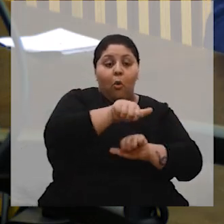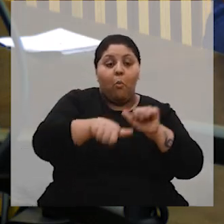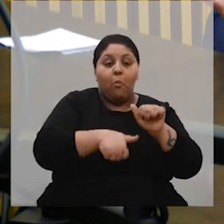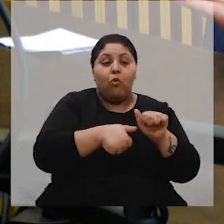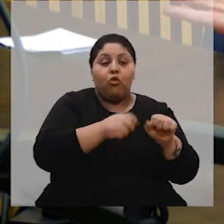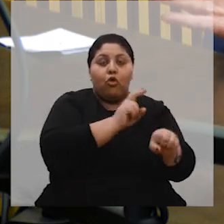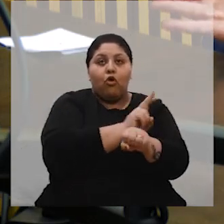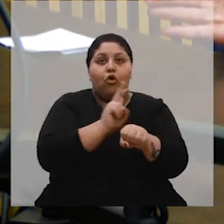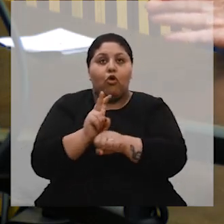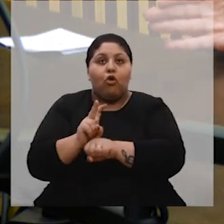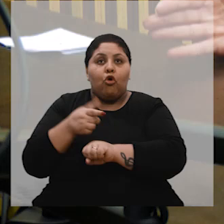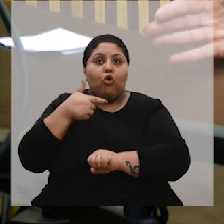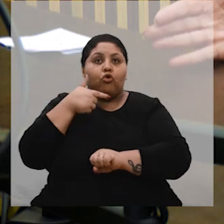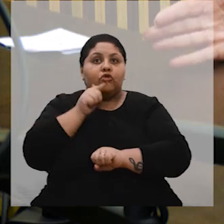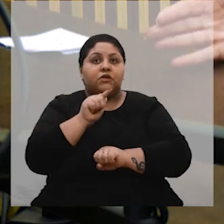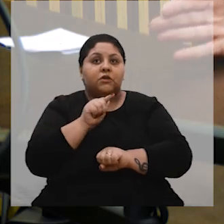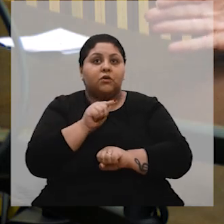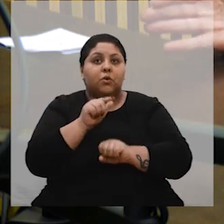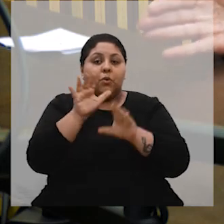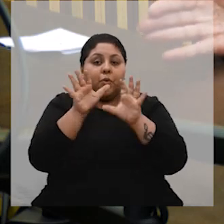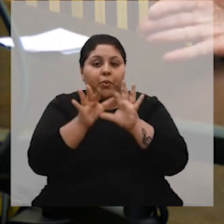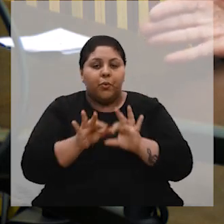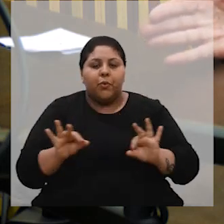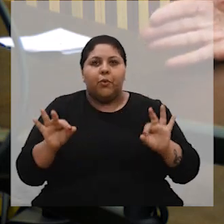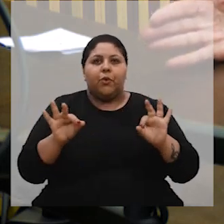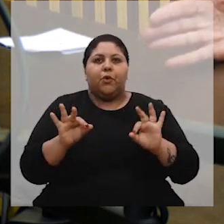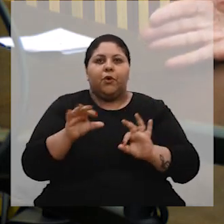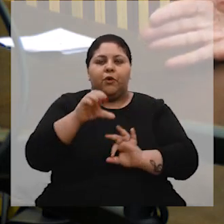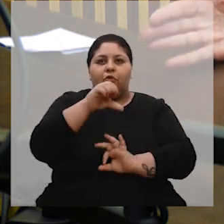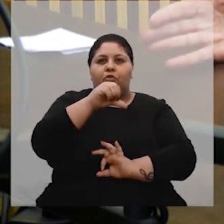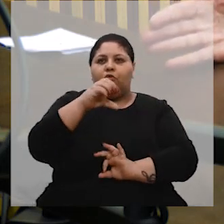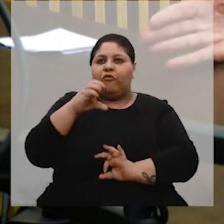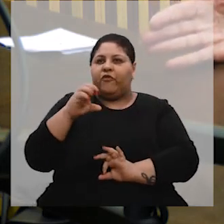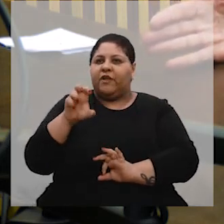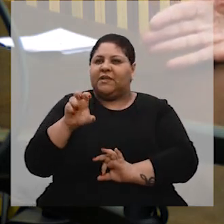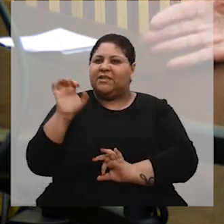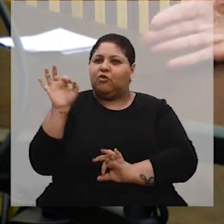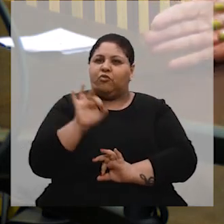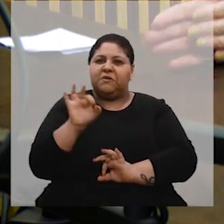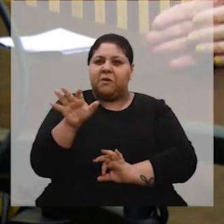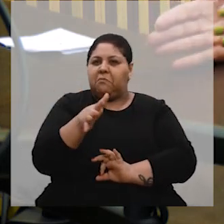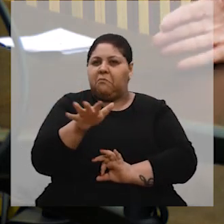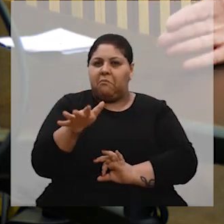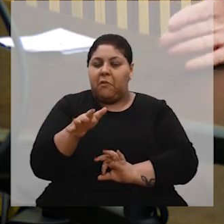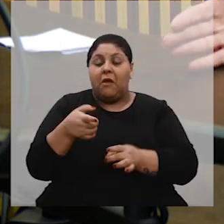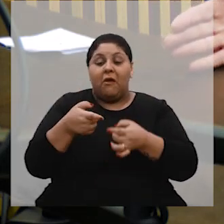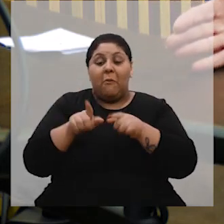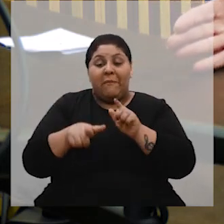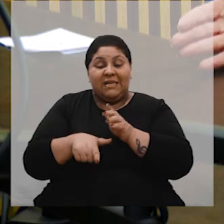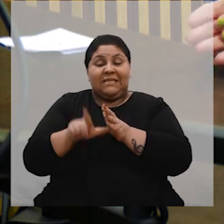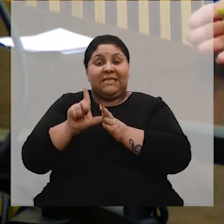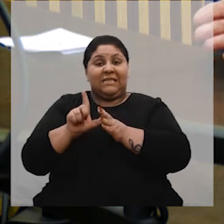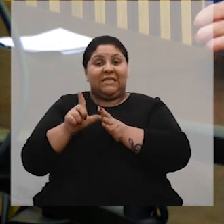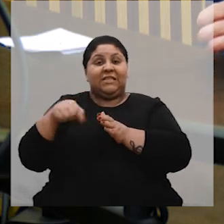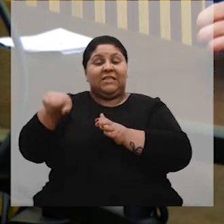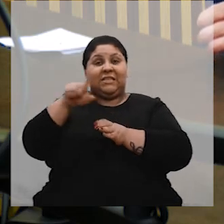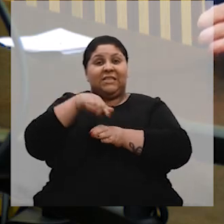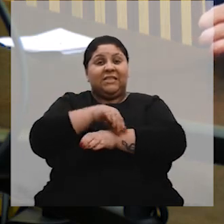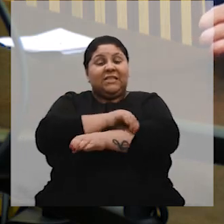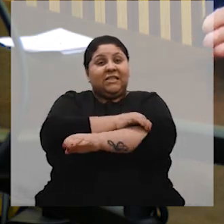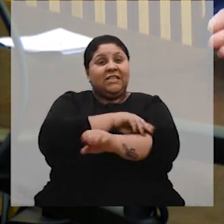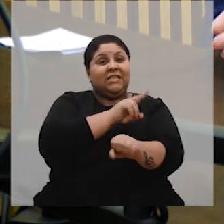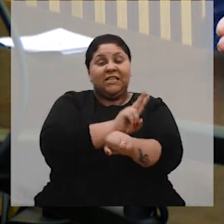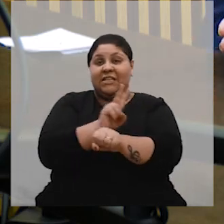gente passou a conseguir curar ela em torno de 95% dos casos. Mas antes disso, a